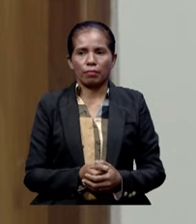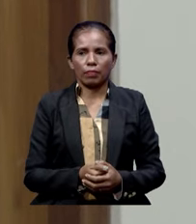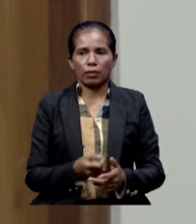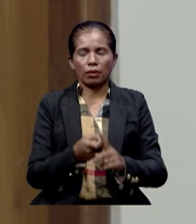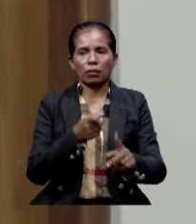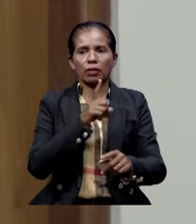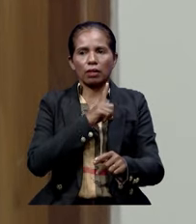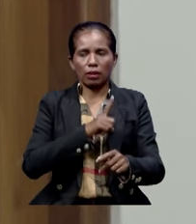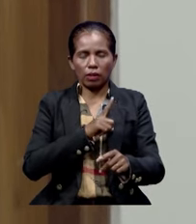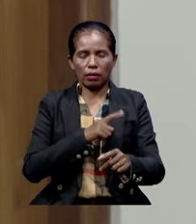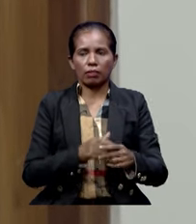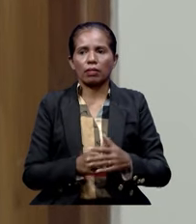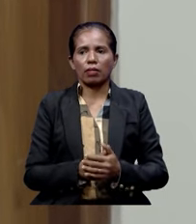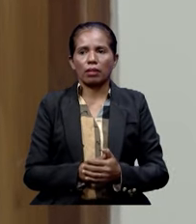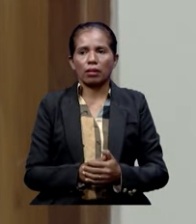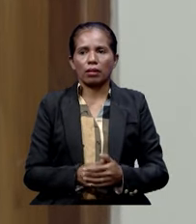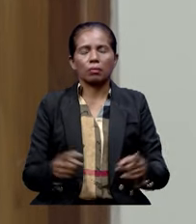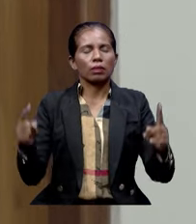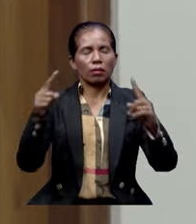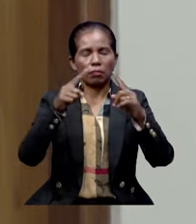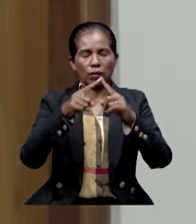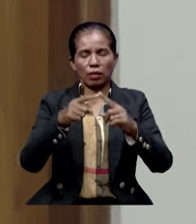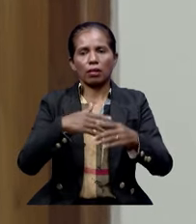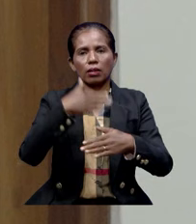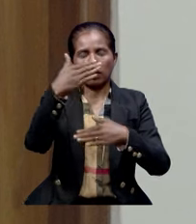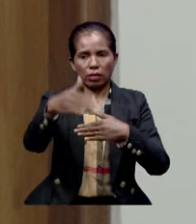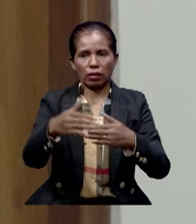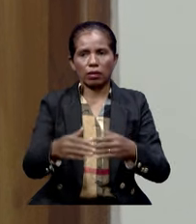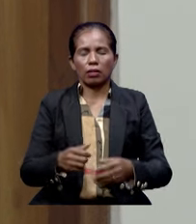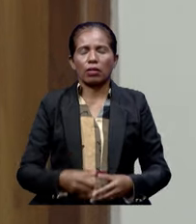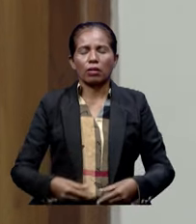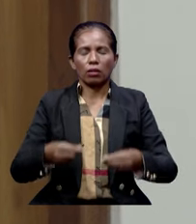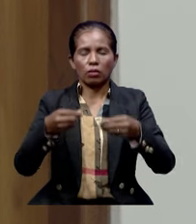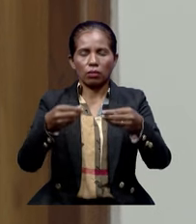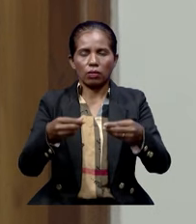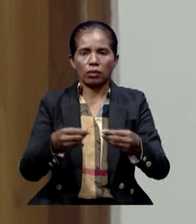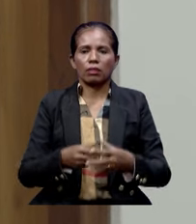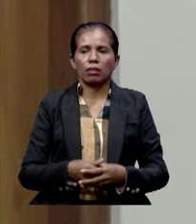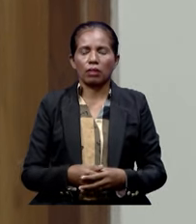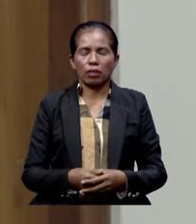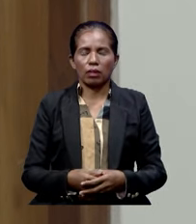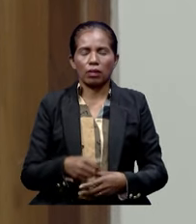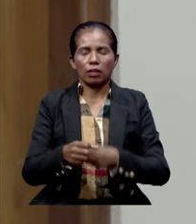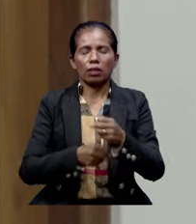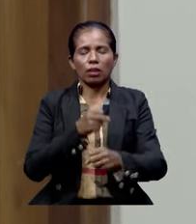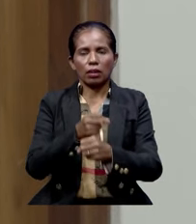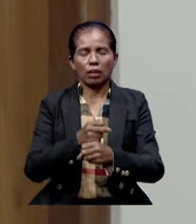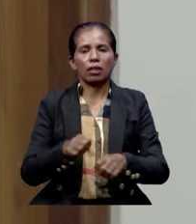usilarang hafung sai baliur halolok buat cerne maka durante tinang hira